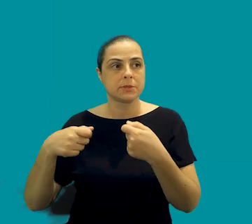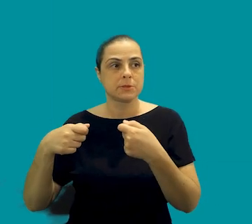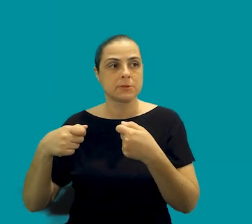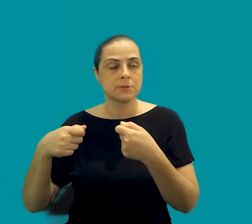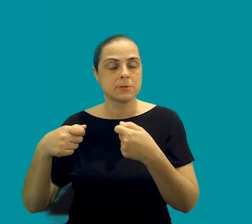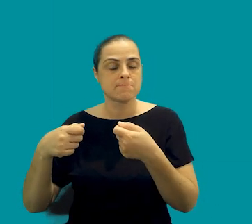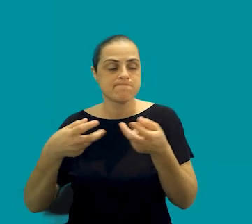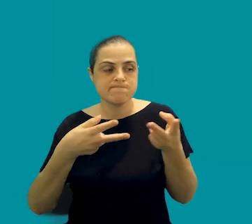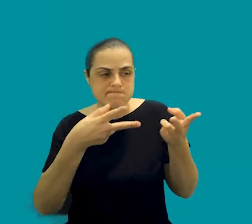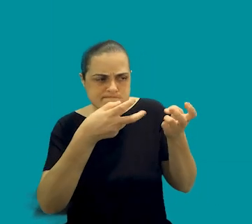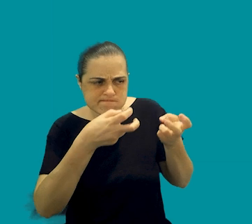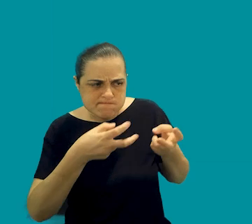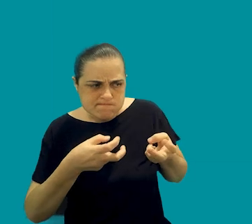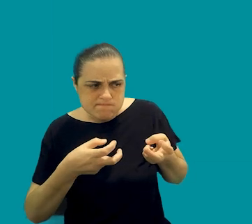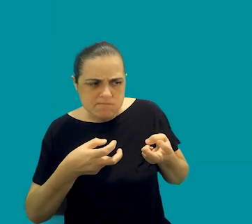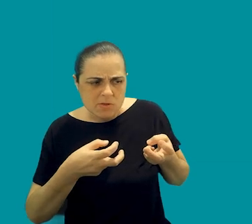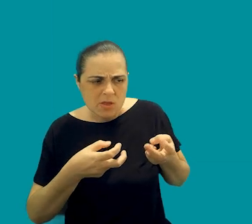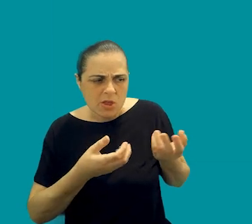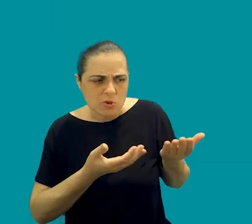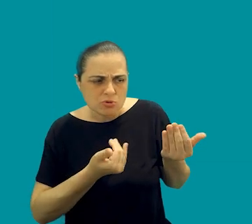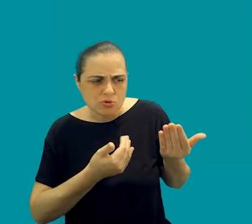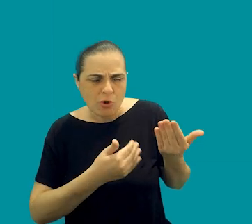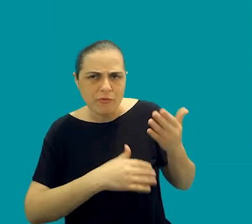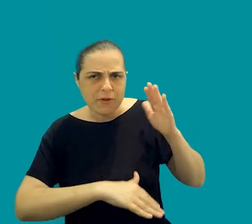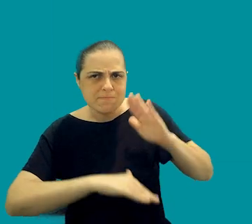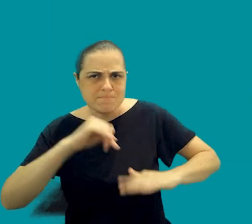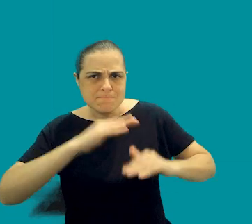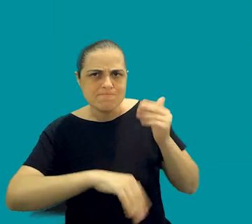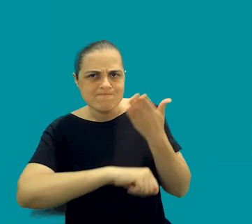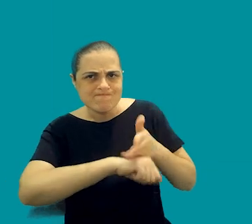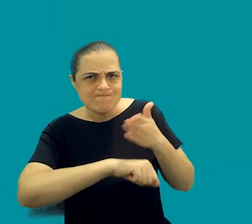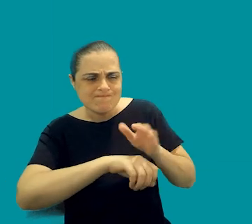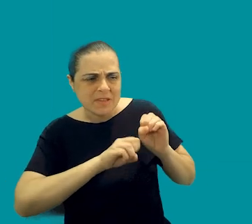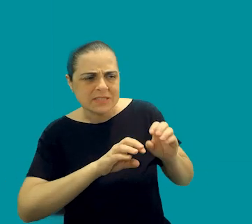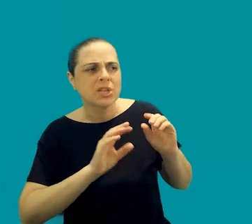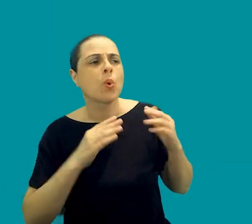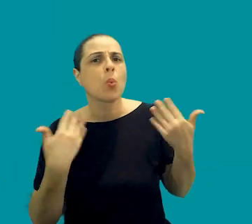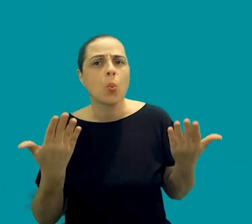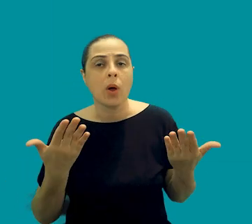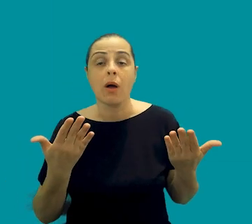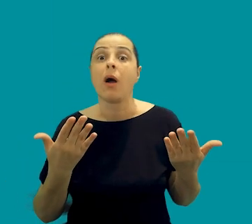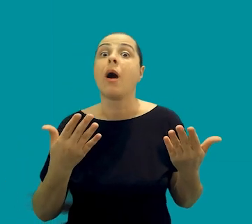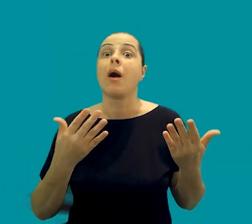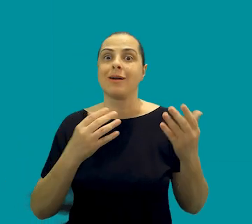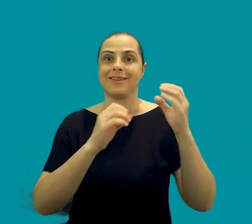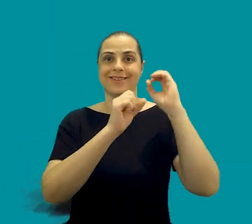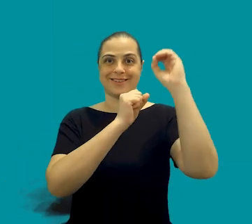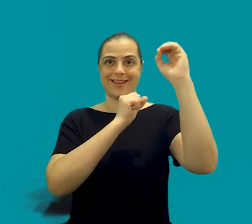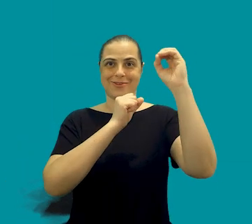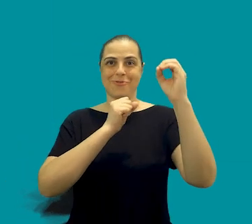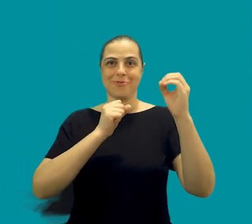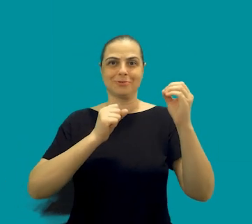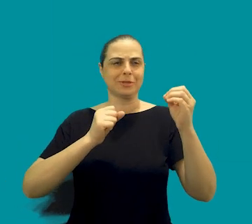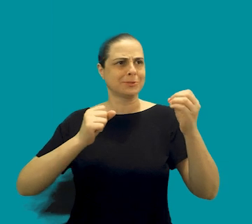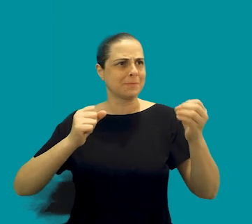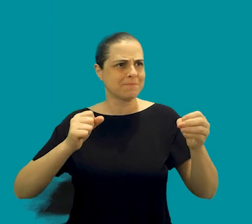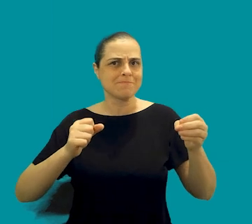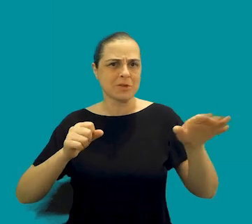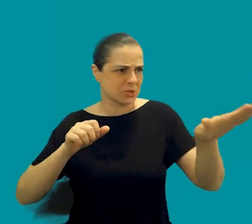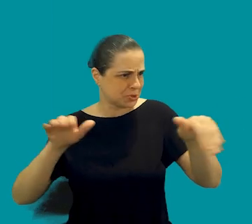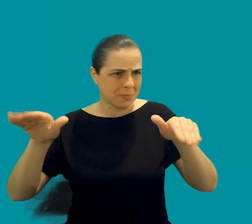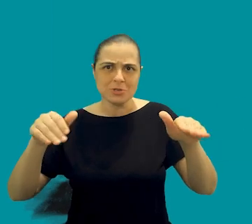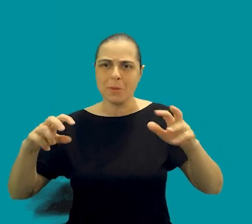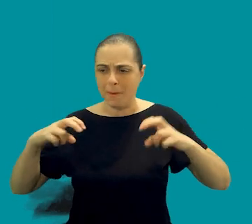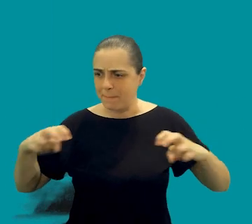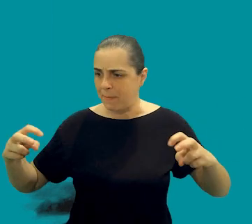desenvolver de competências desses jovens. Carlotas olha muito, a gente orquestra, né, esses públicos nessa reunião, muito